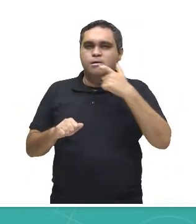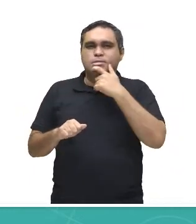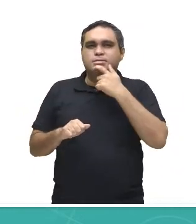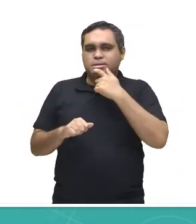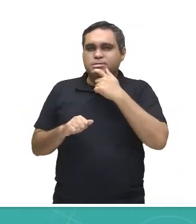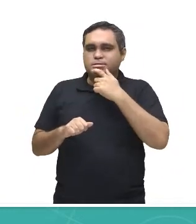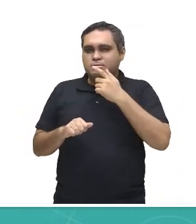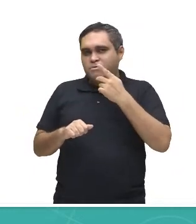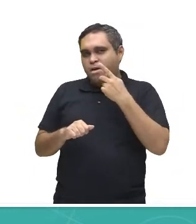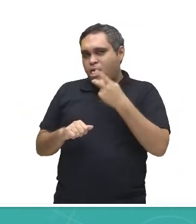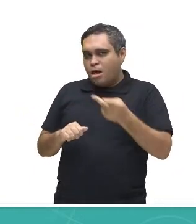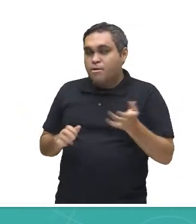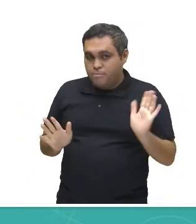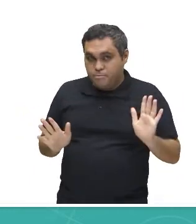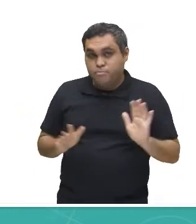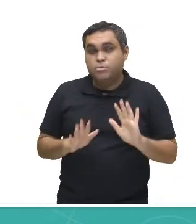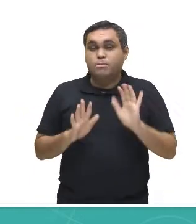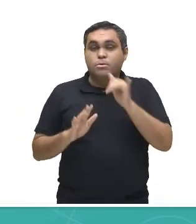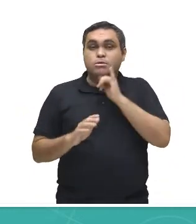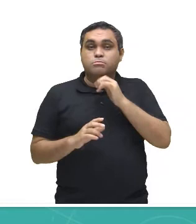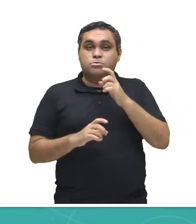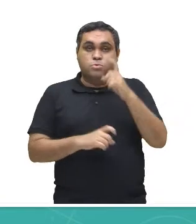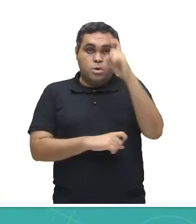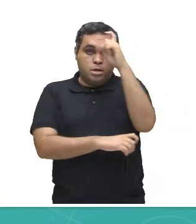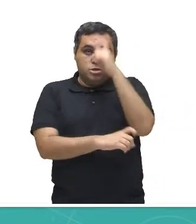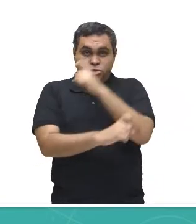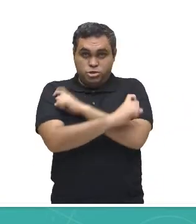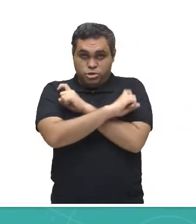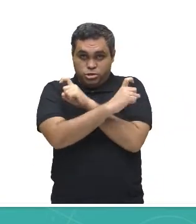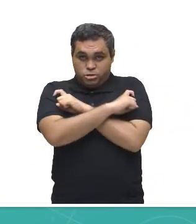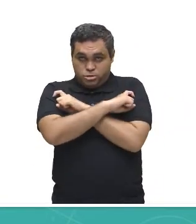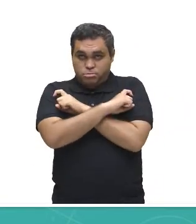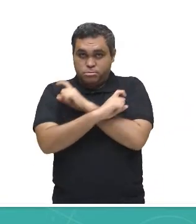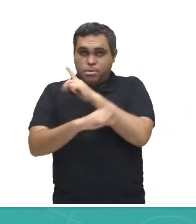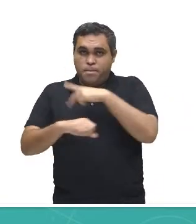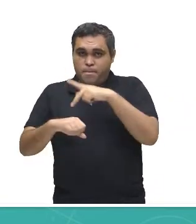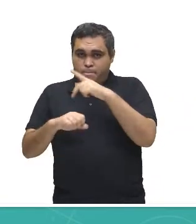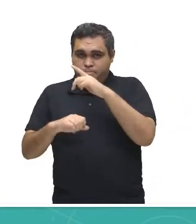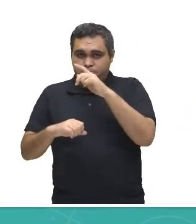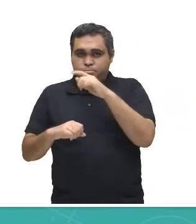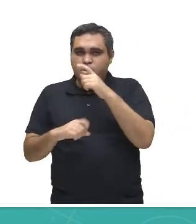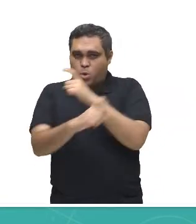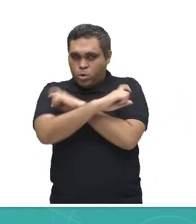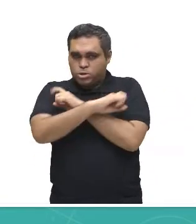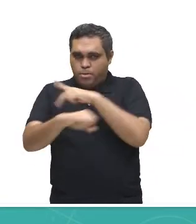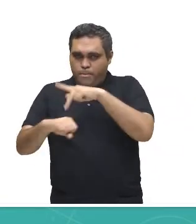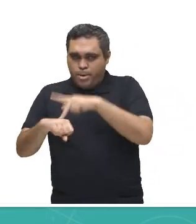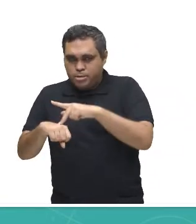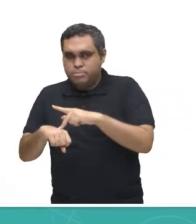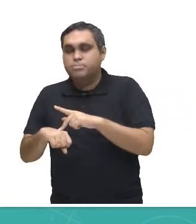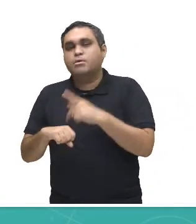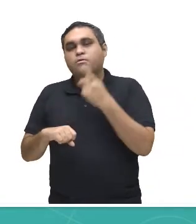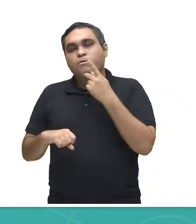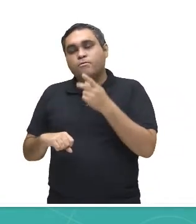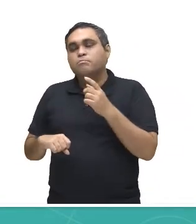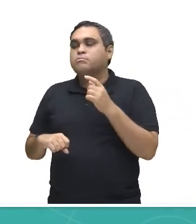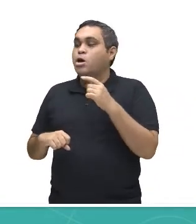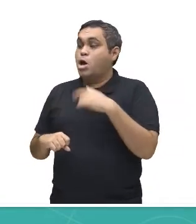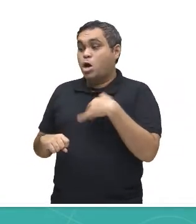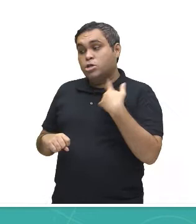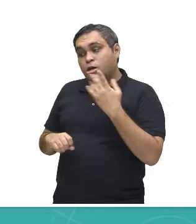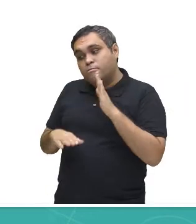terem uma ideia, né? No Egito, eles vão estabelecer um protetorado. Ah, tá. A gente só te ajuda aqui, tu vai manter a